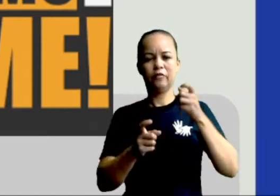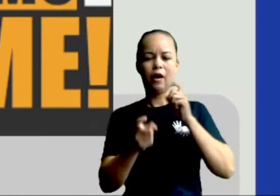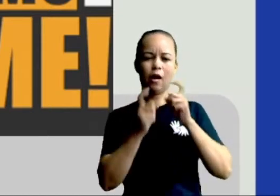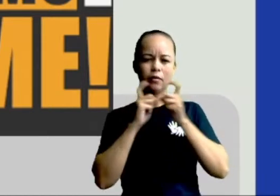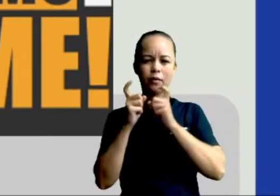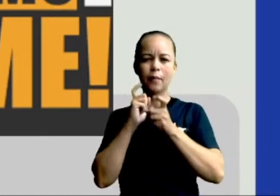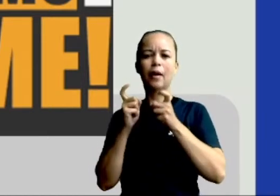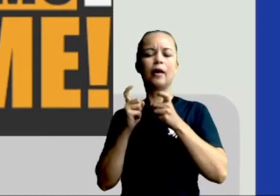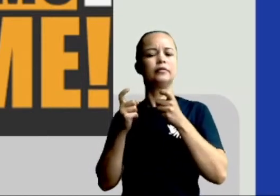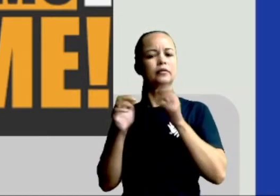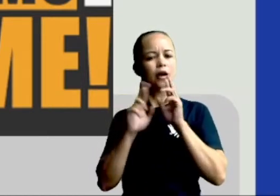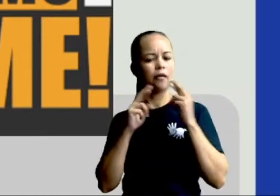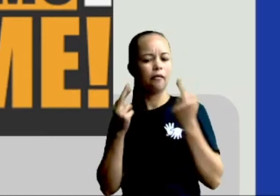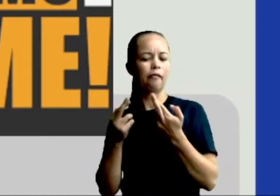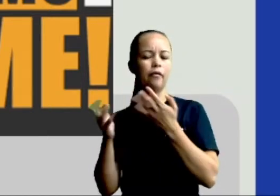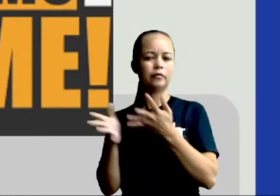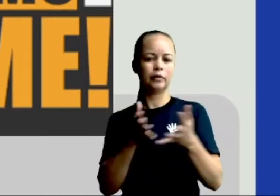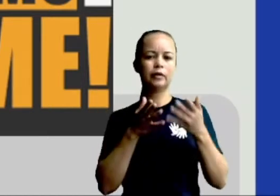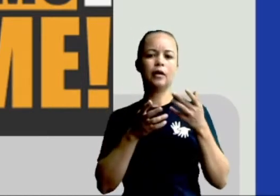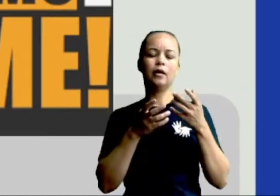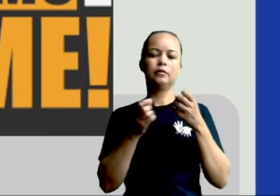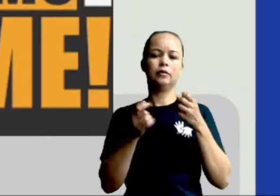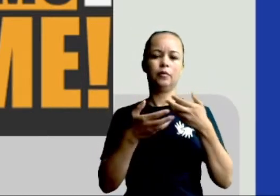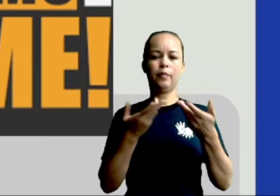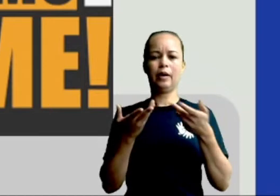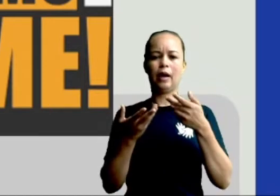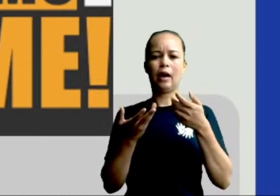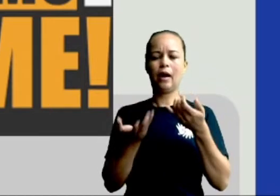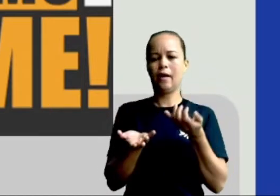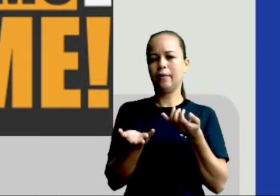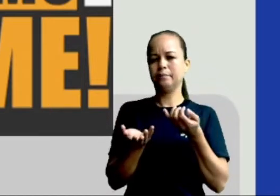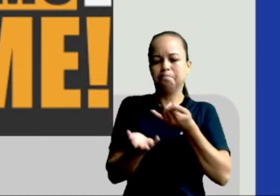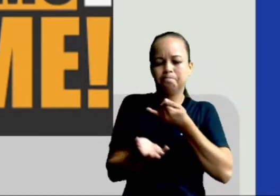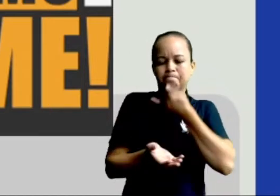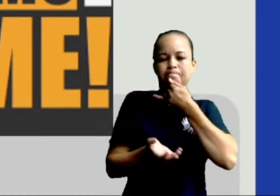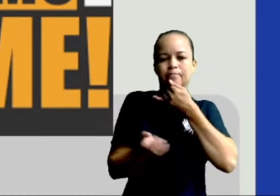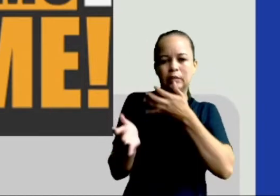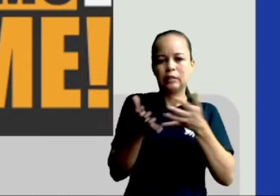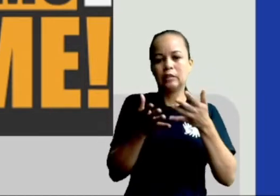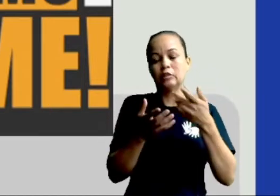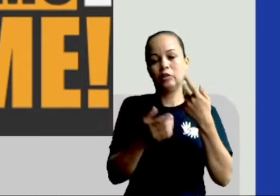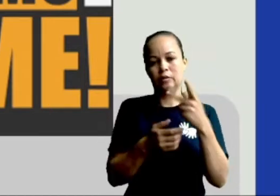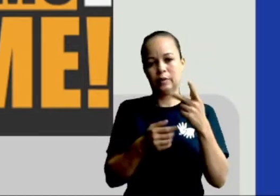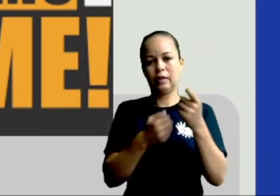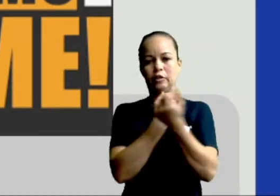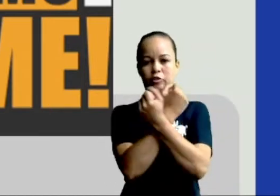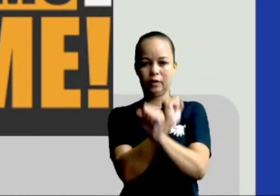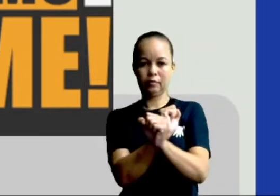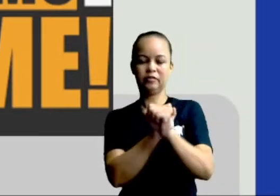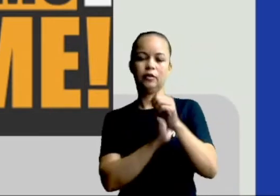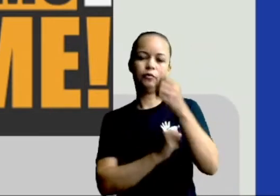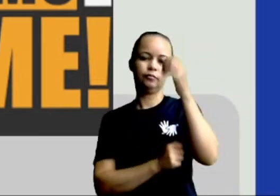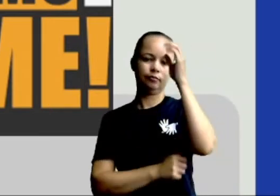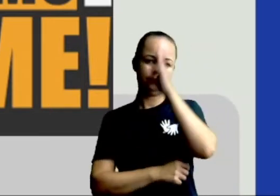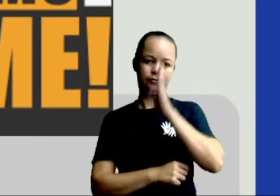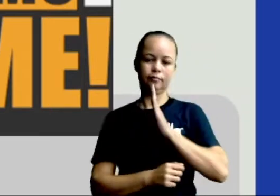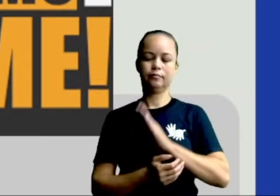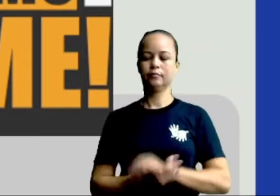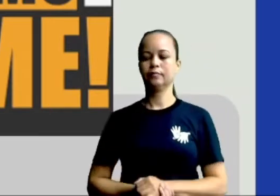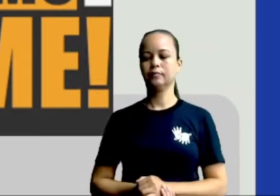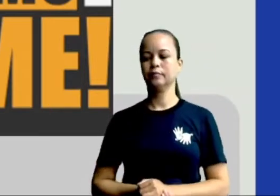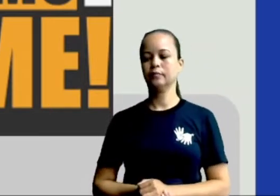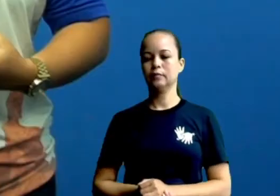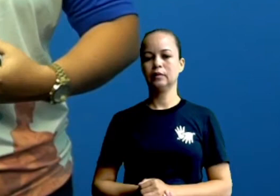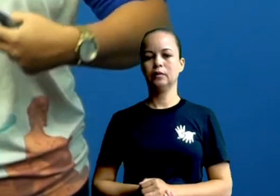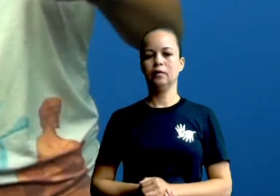vêm sendo realizados para superar essas lamentáveis marcas deixadas pela escravidão no Brasil. Então, vê